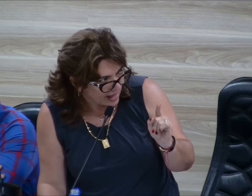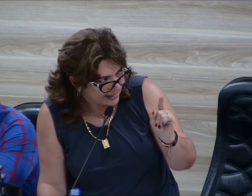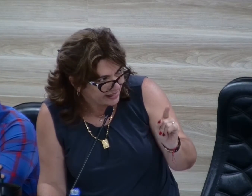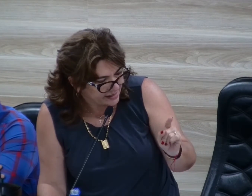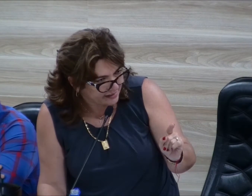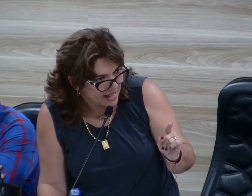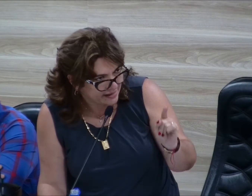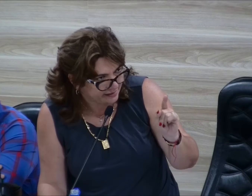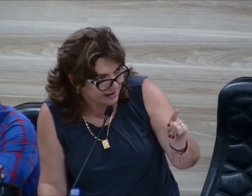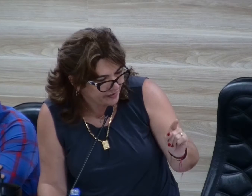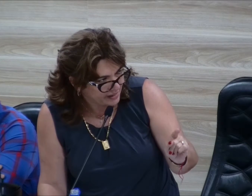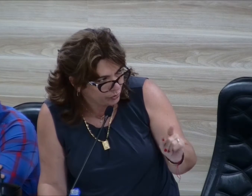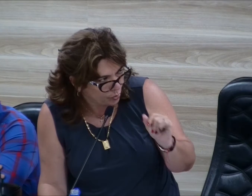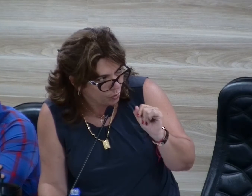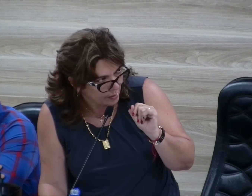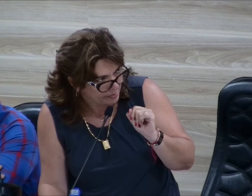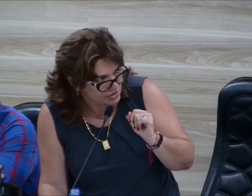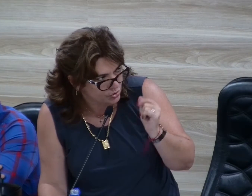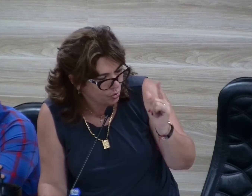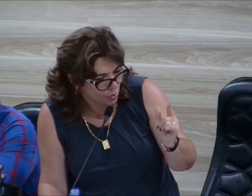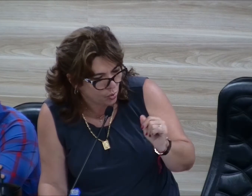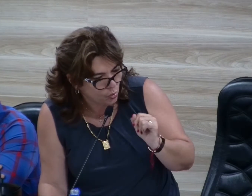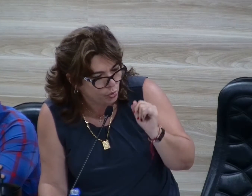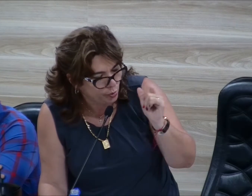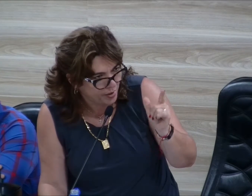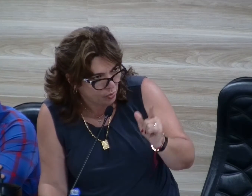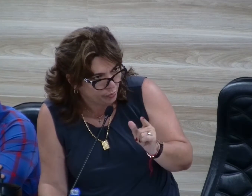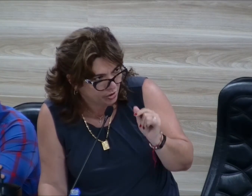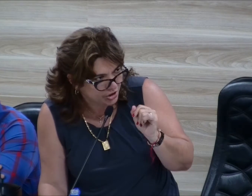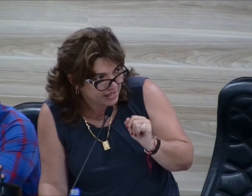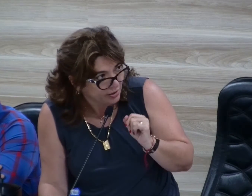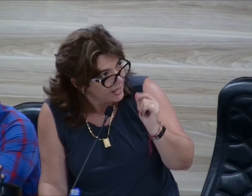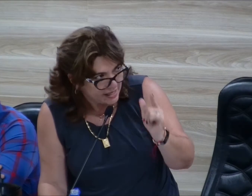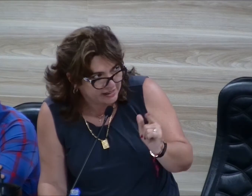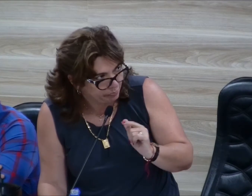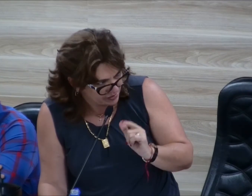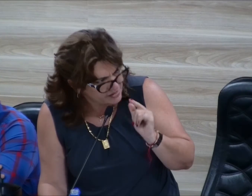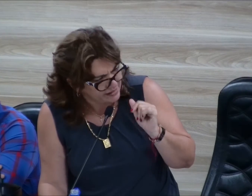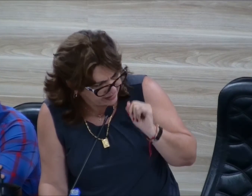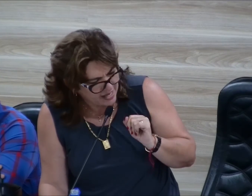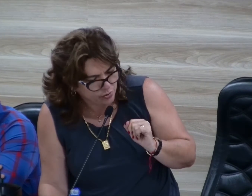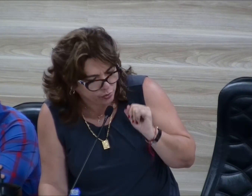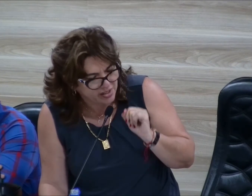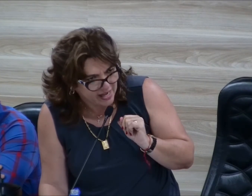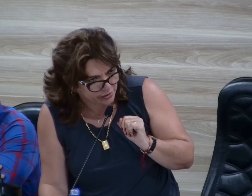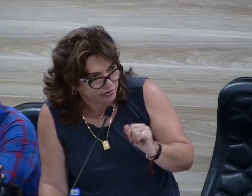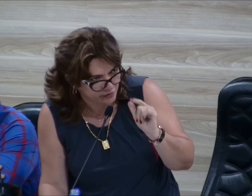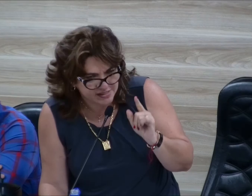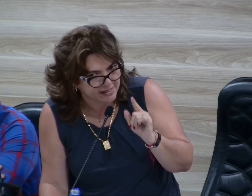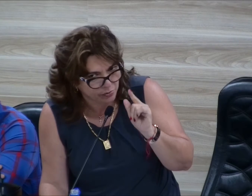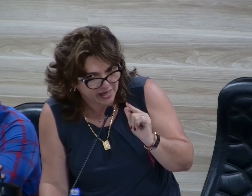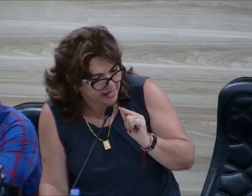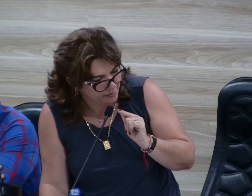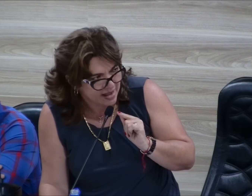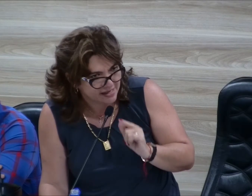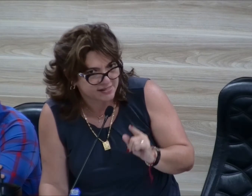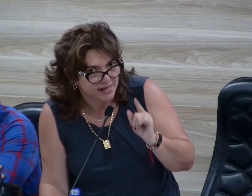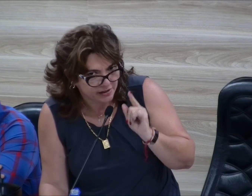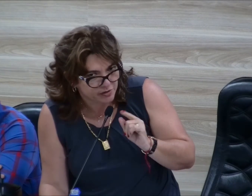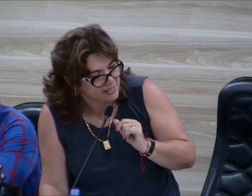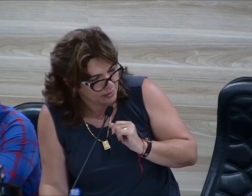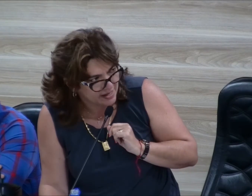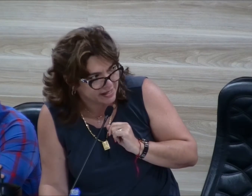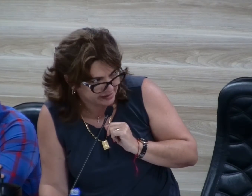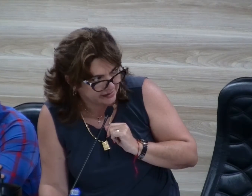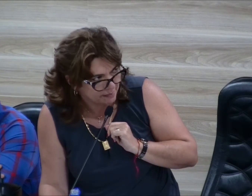de acreditar que estava indo com uma pessoa, ou com um grupo em algum projeto, e depois você tem o direito de você não querer mais,